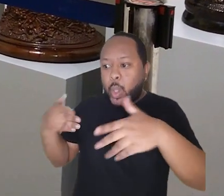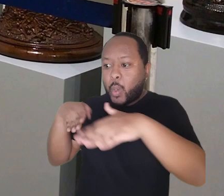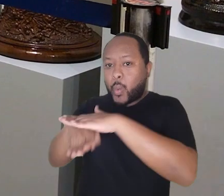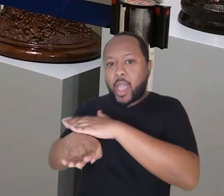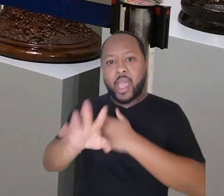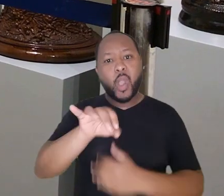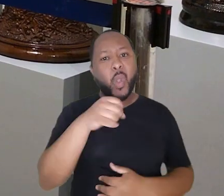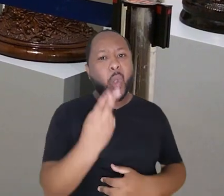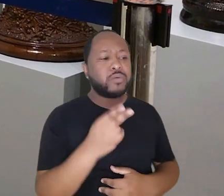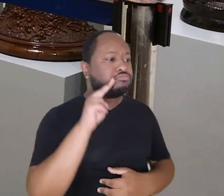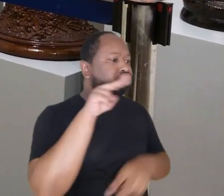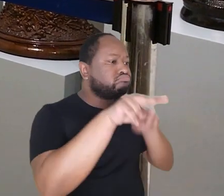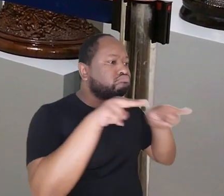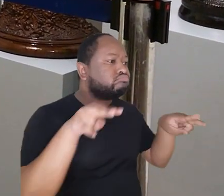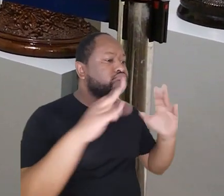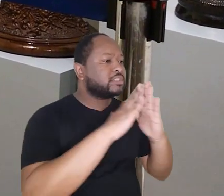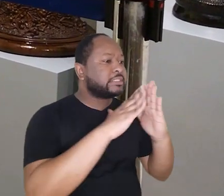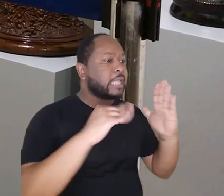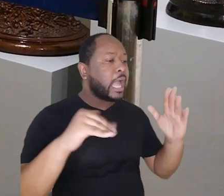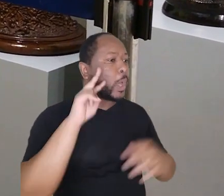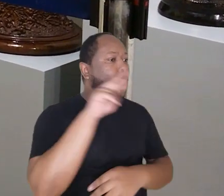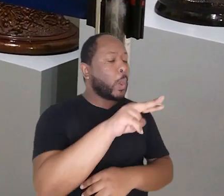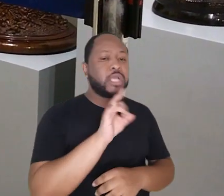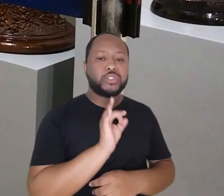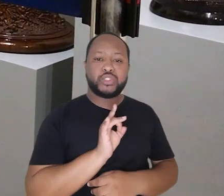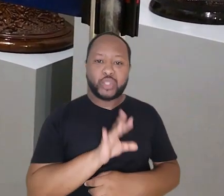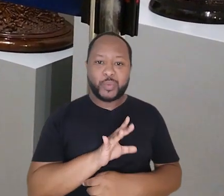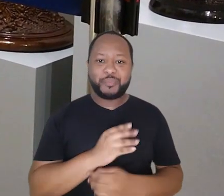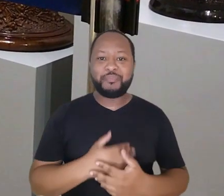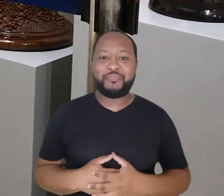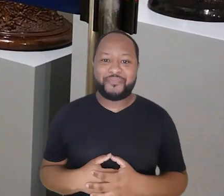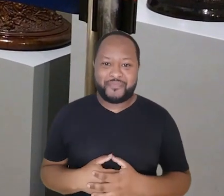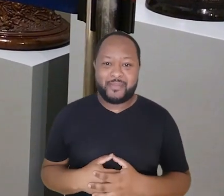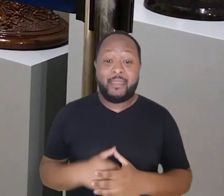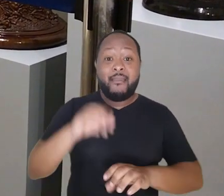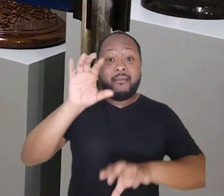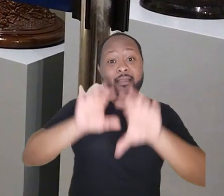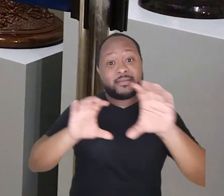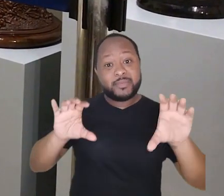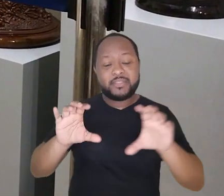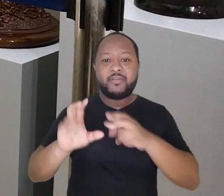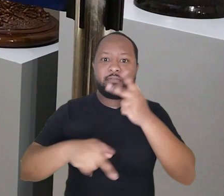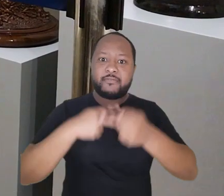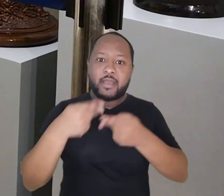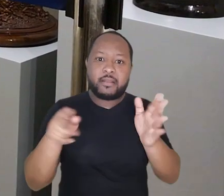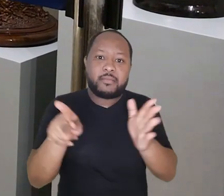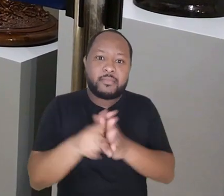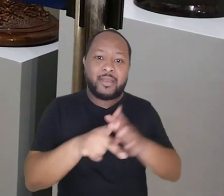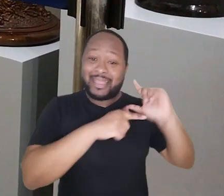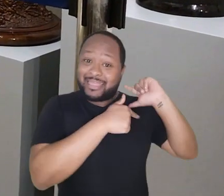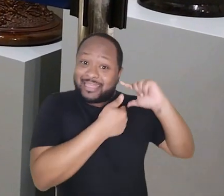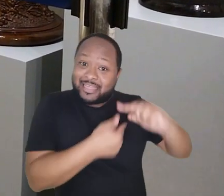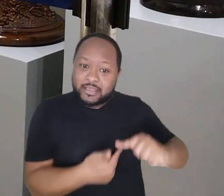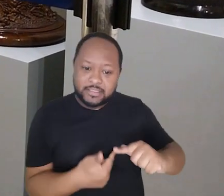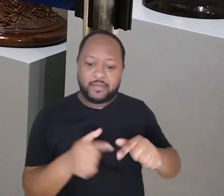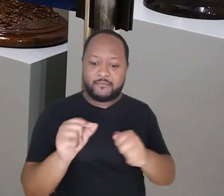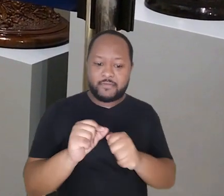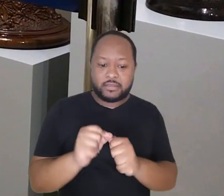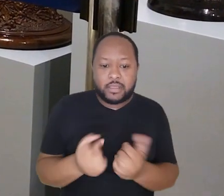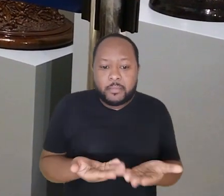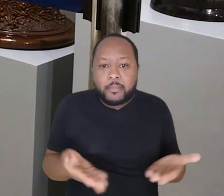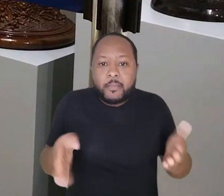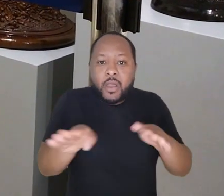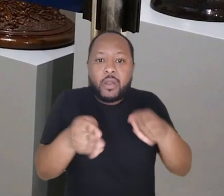adorno estético. A exposição do Antônio Poteiro fala tanto dessa tradição do fazer o pote, como também